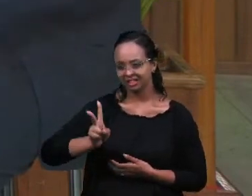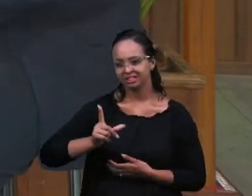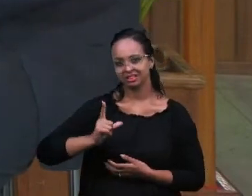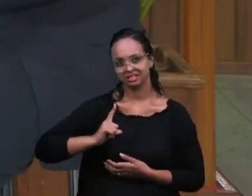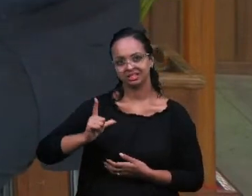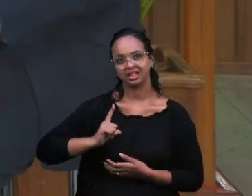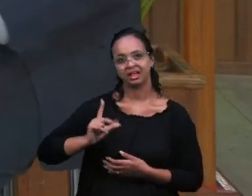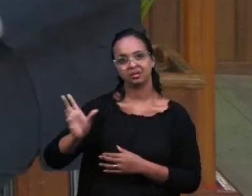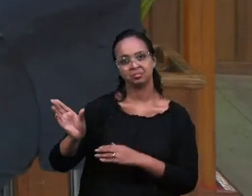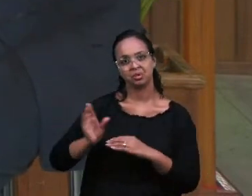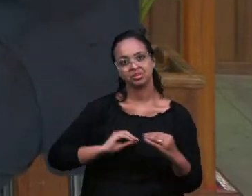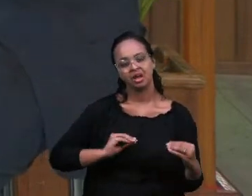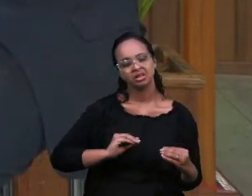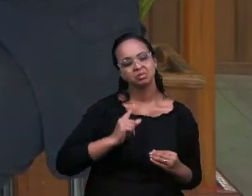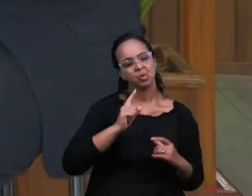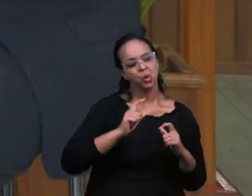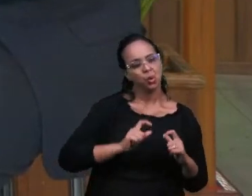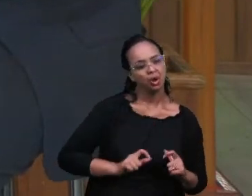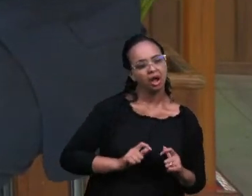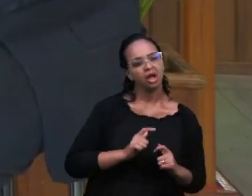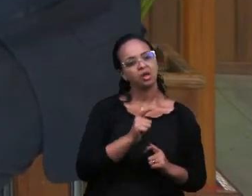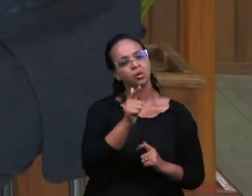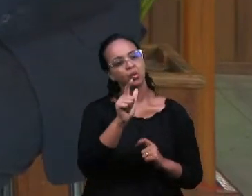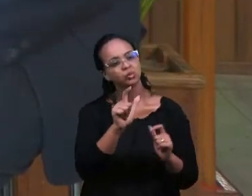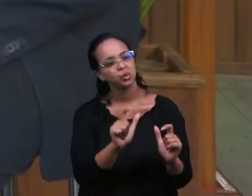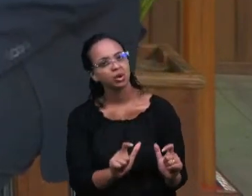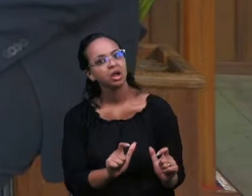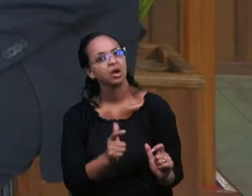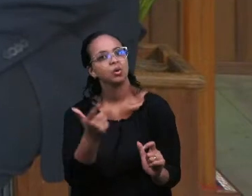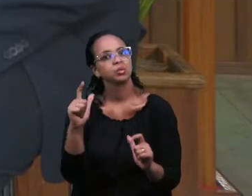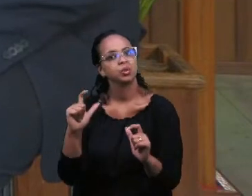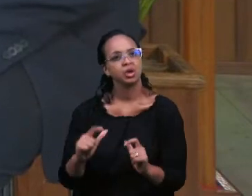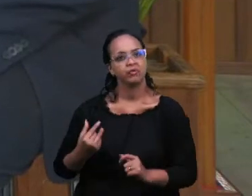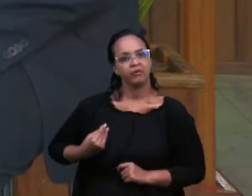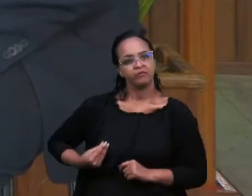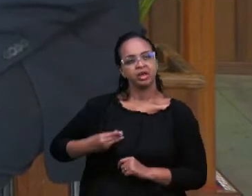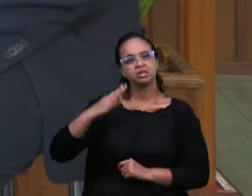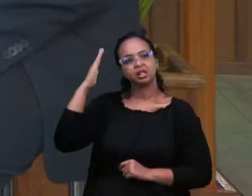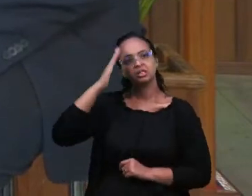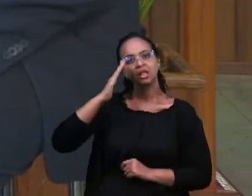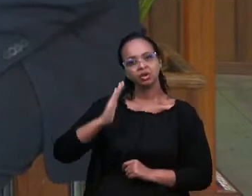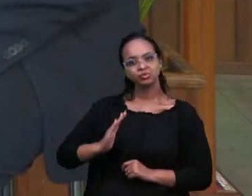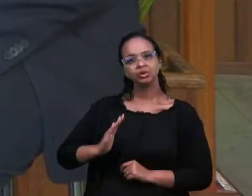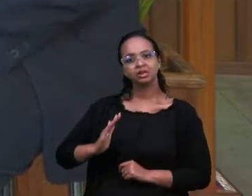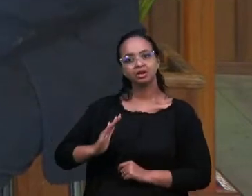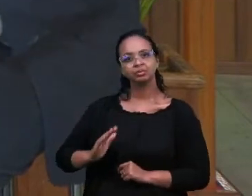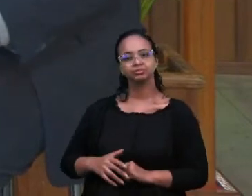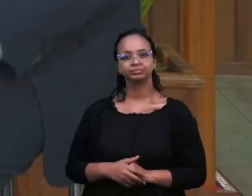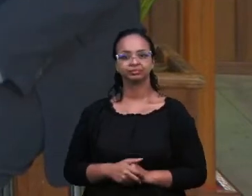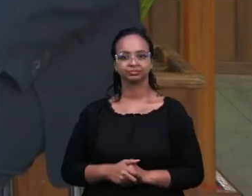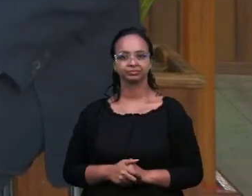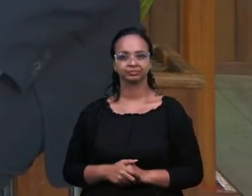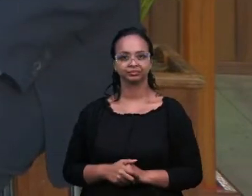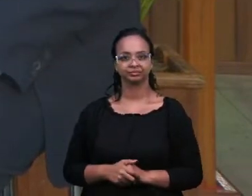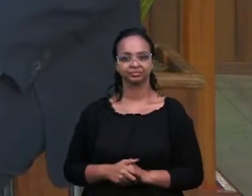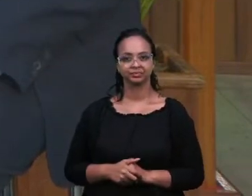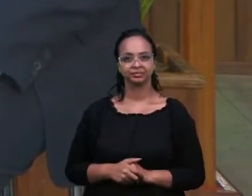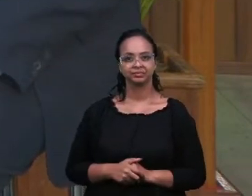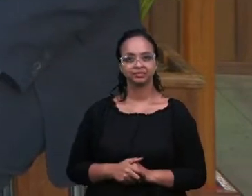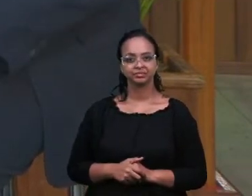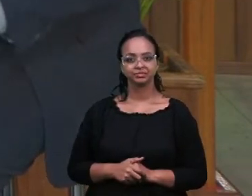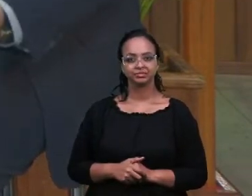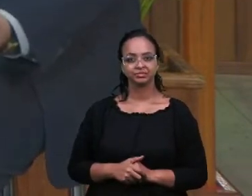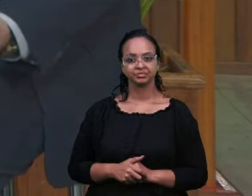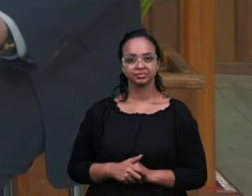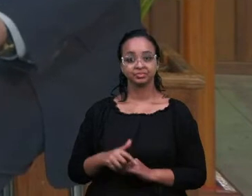gente vai para um lugar, vai para outro, é a vivência nacional que nós chamamos lá dentro. E eu estava vindo